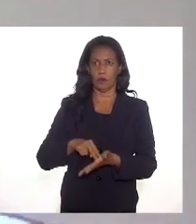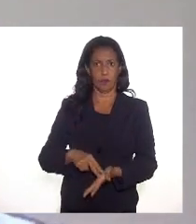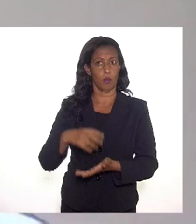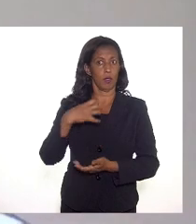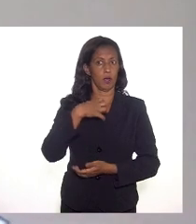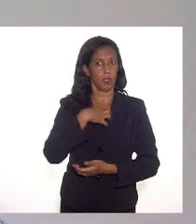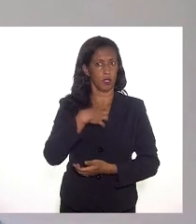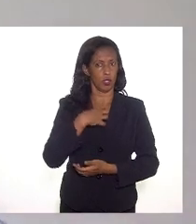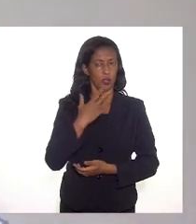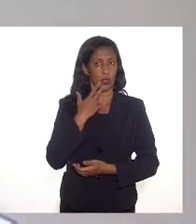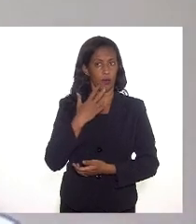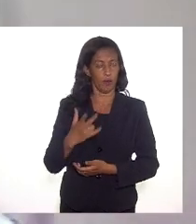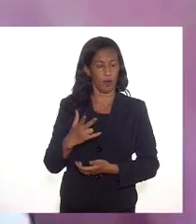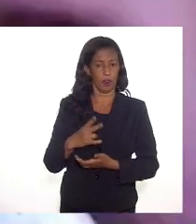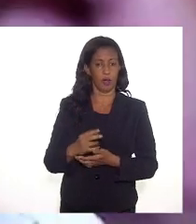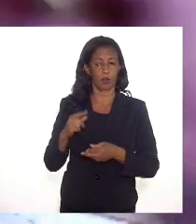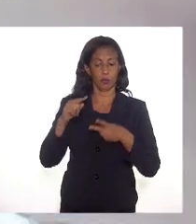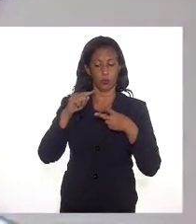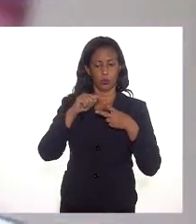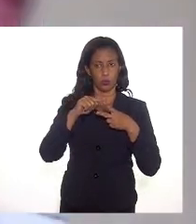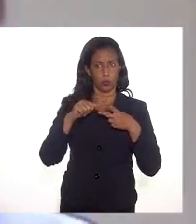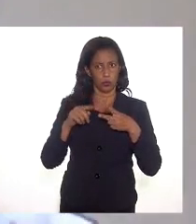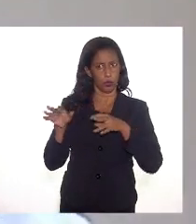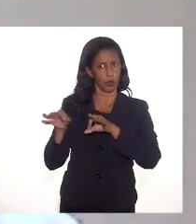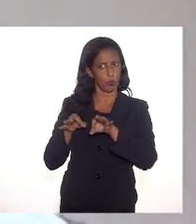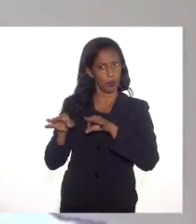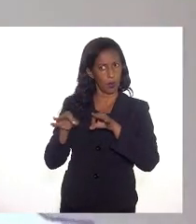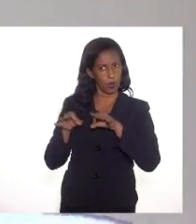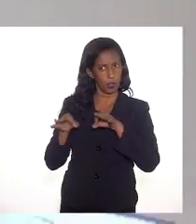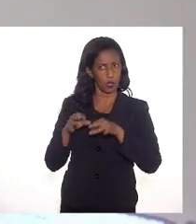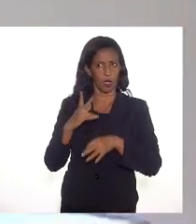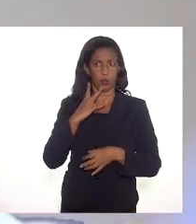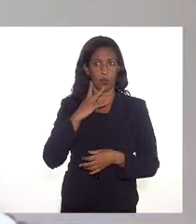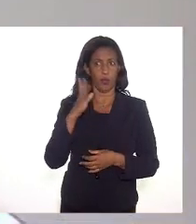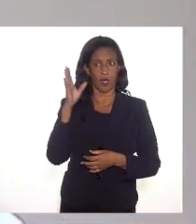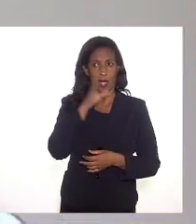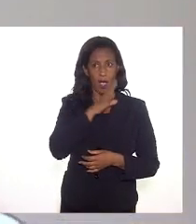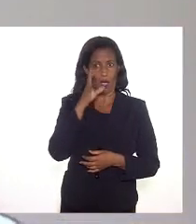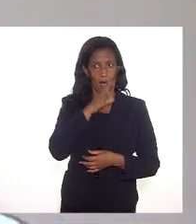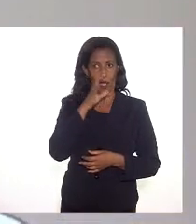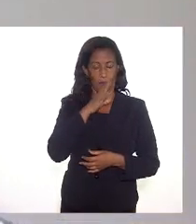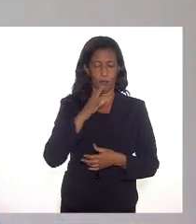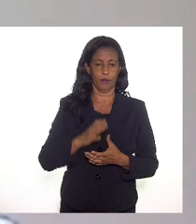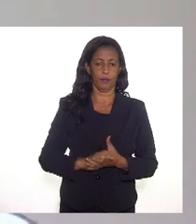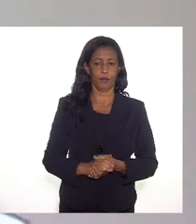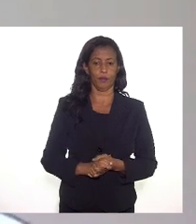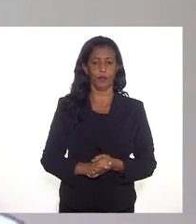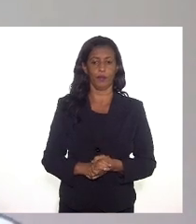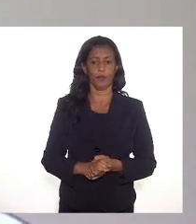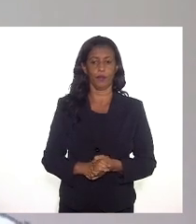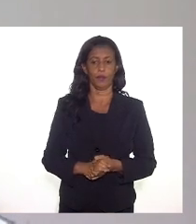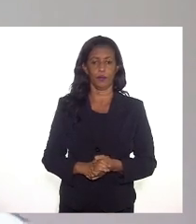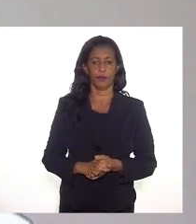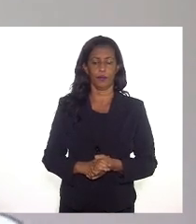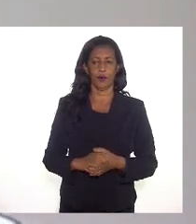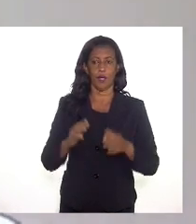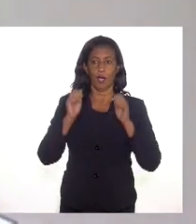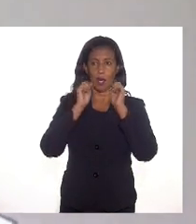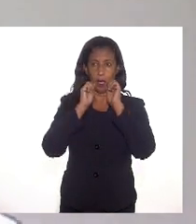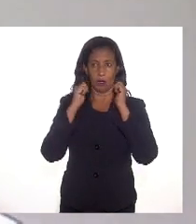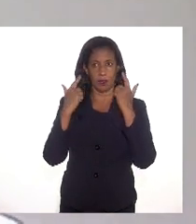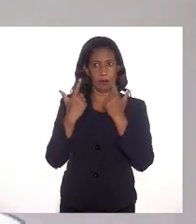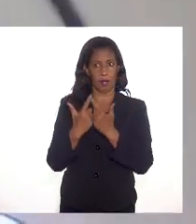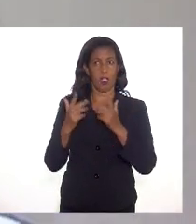sentido eu quero ressaltar dois projetos sobre os quais eu falei rapidamente hoje na ordem do dia tendo em vista que a Assembleia já